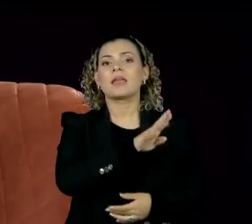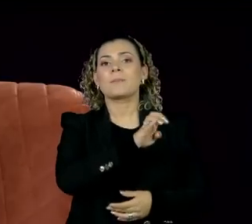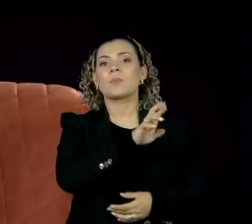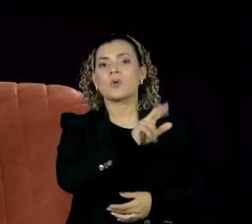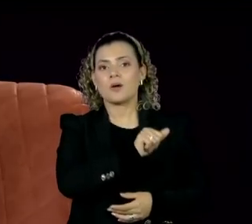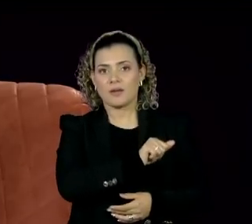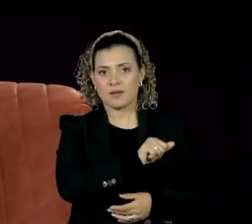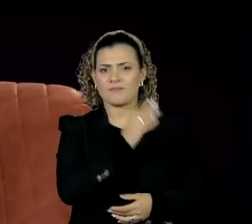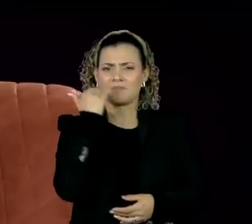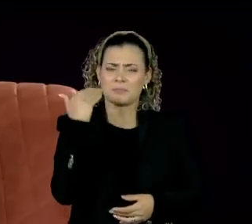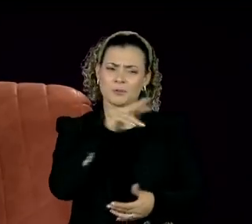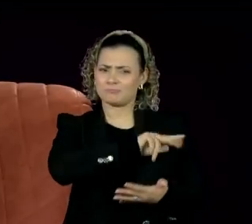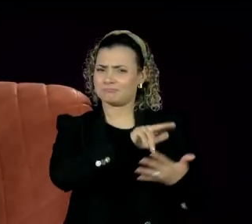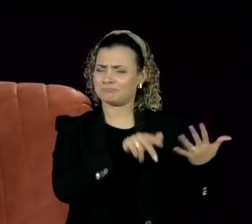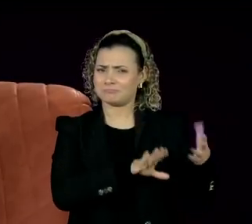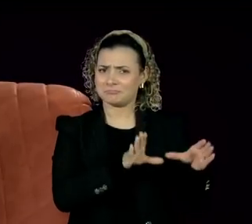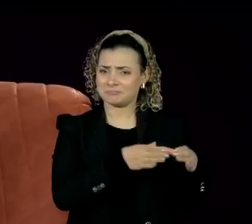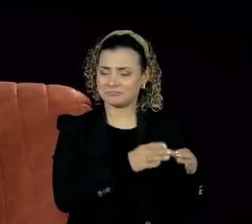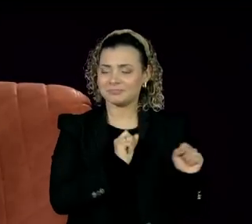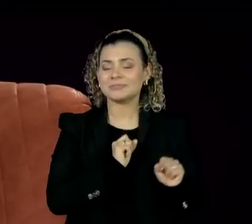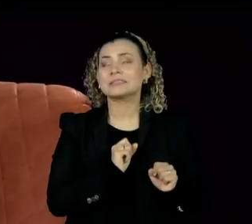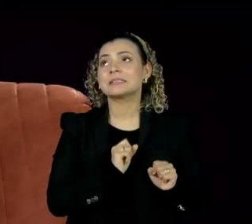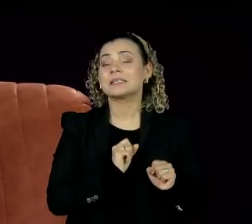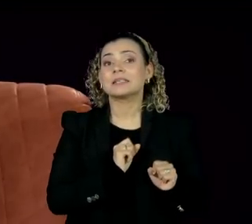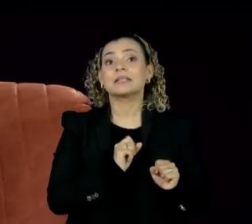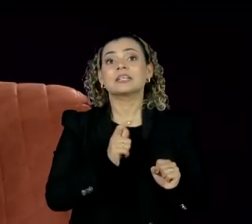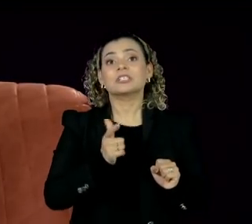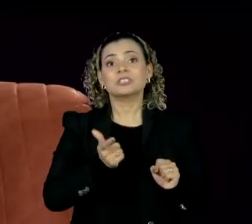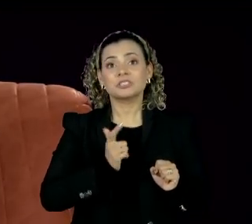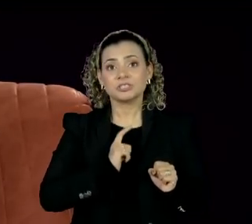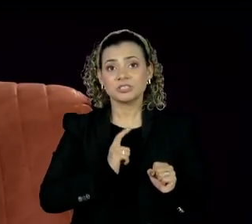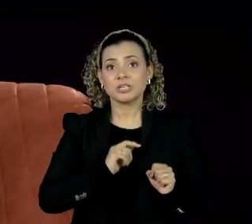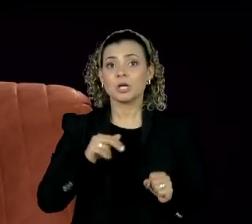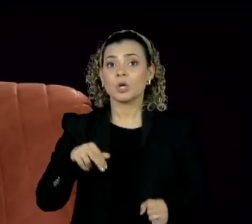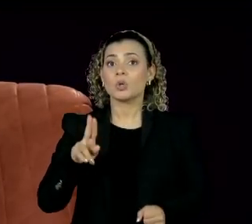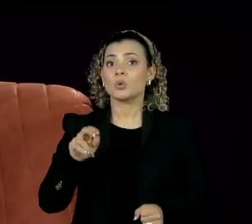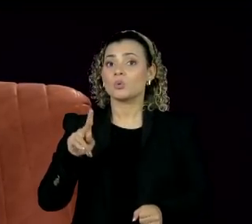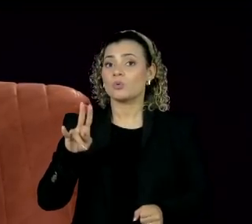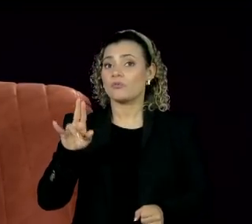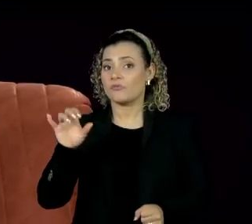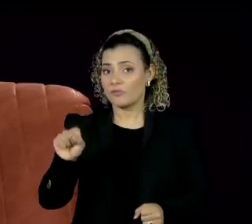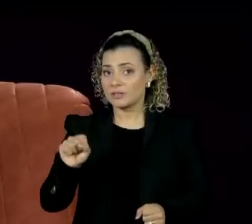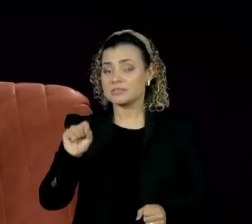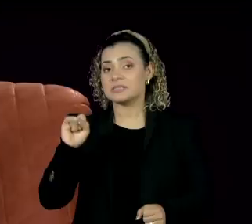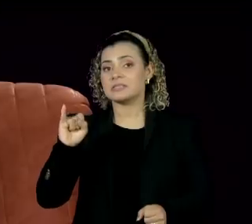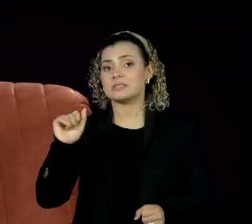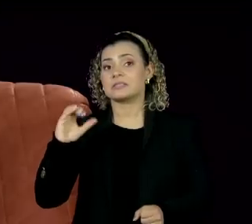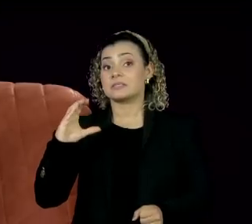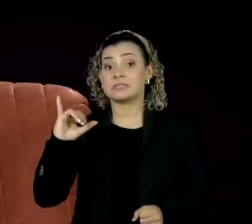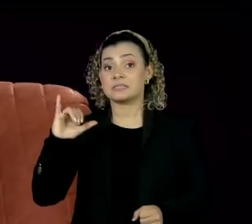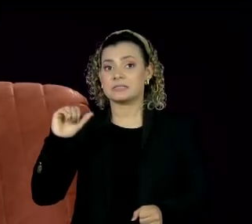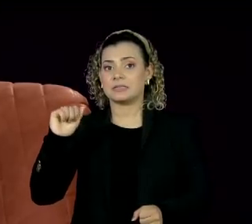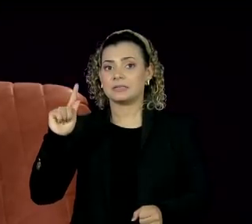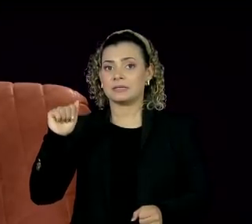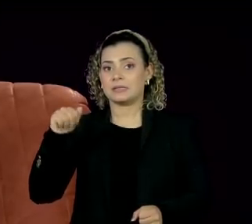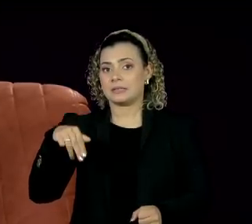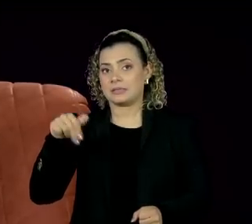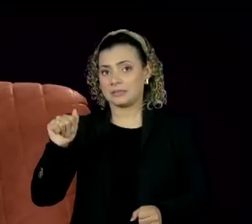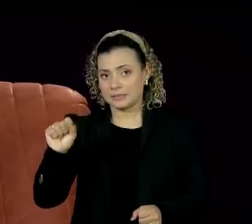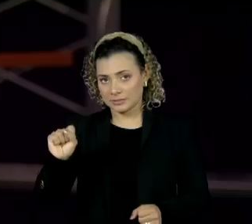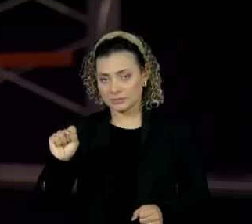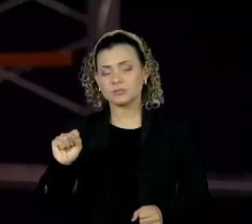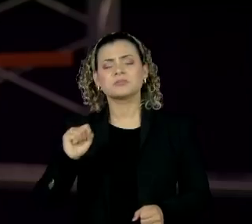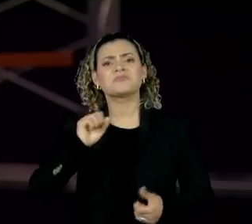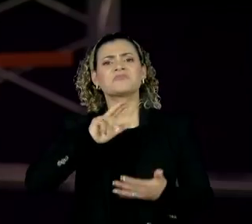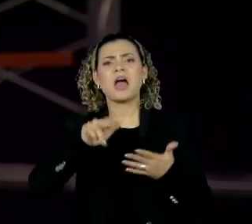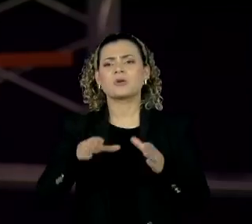Coker e todo mundo que saiu do Coringa. Você tinha Nuvem Cigana com Bernardo Vilhena, Chacal, toda uma galera